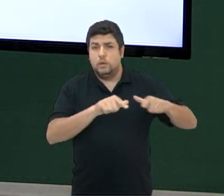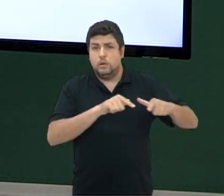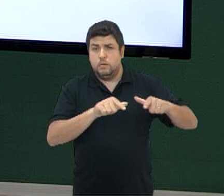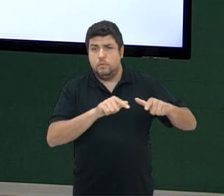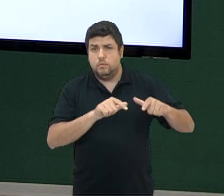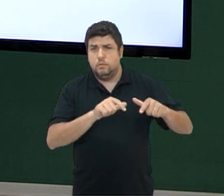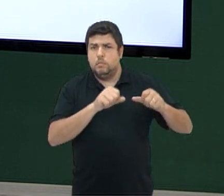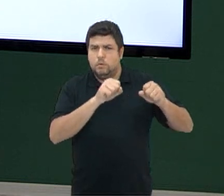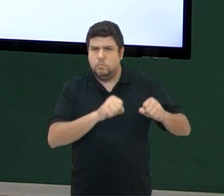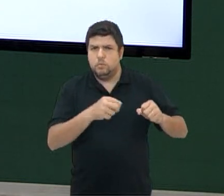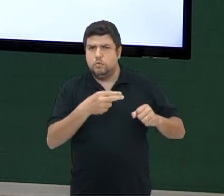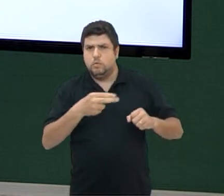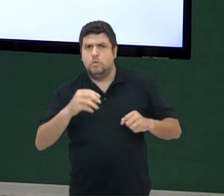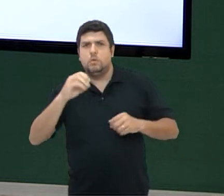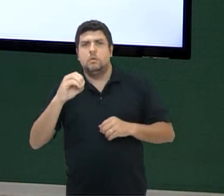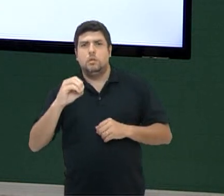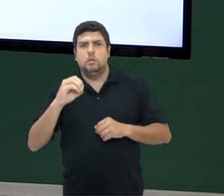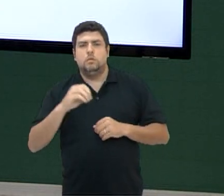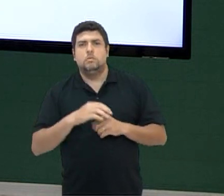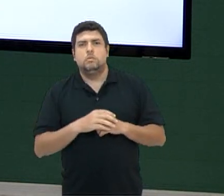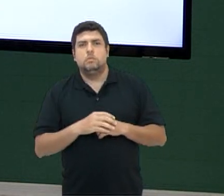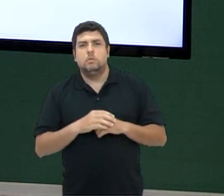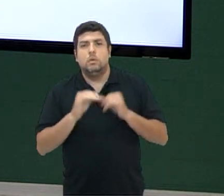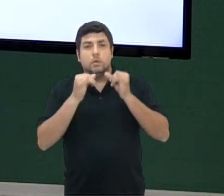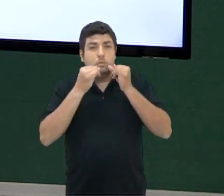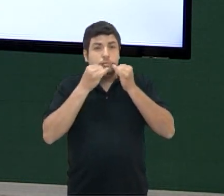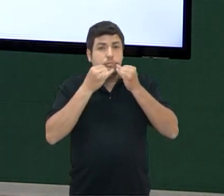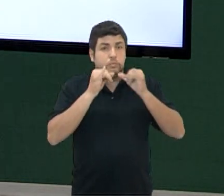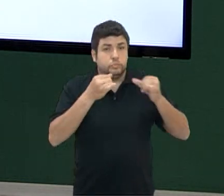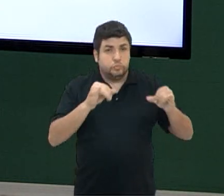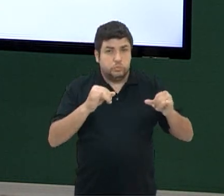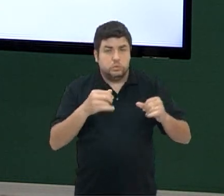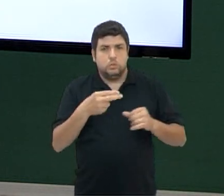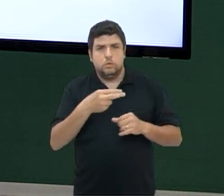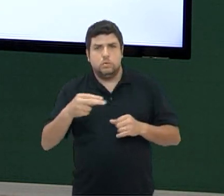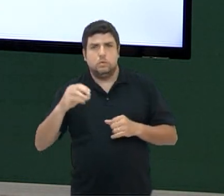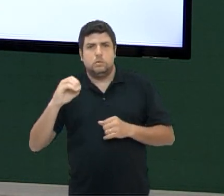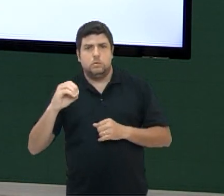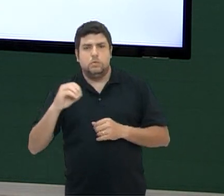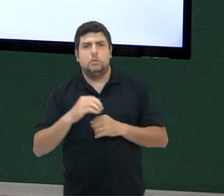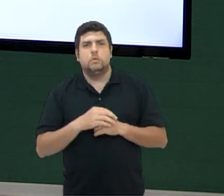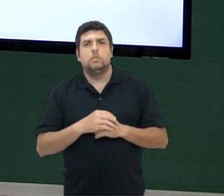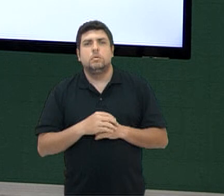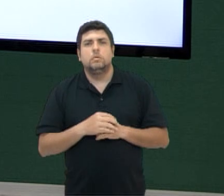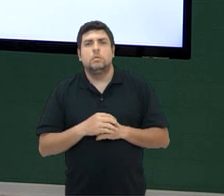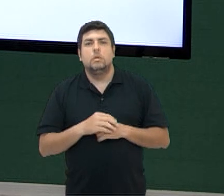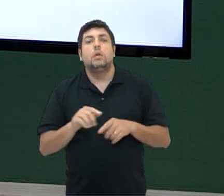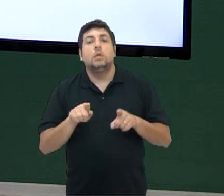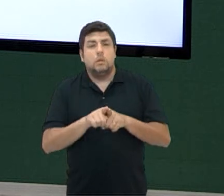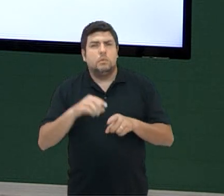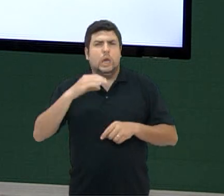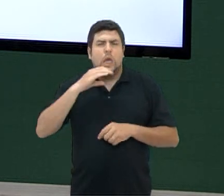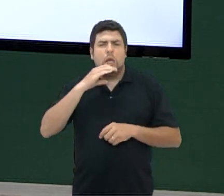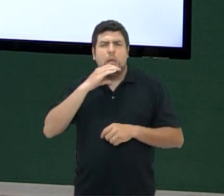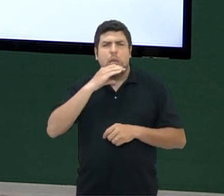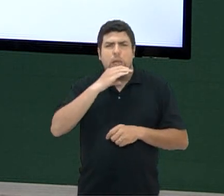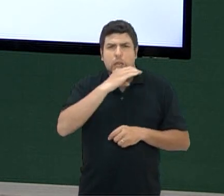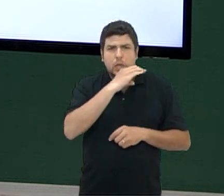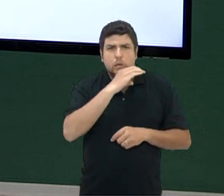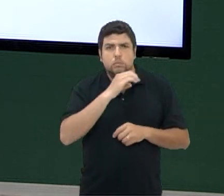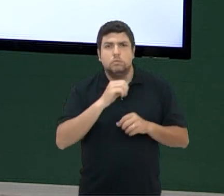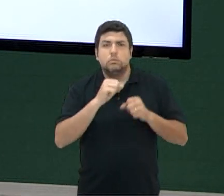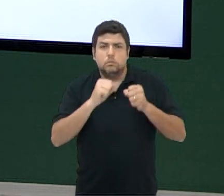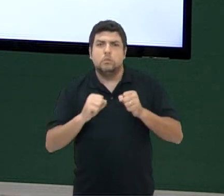que a energia interna pode ser igual a zero, podemos ter que a quantidade de calor pode ser igual a